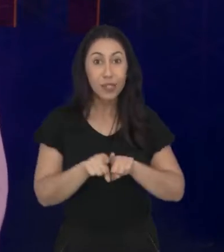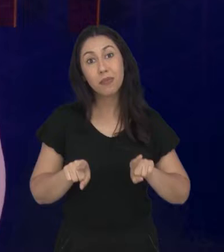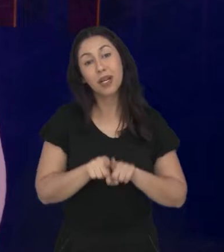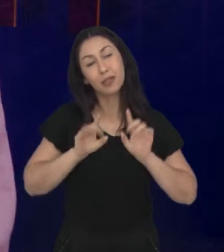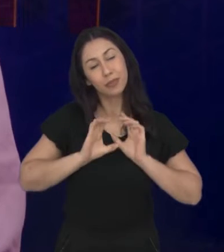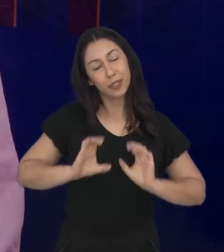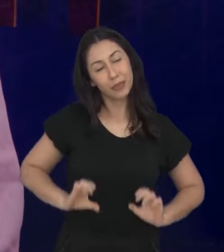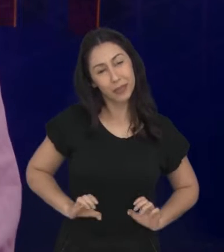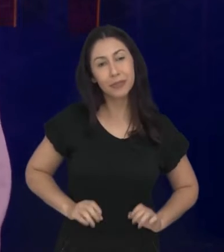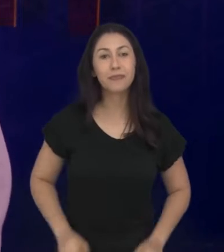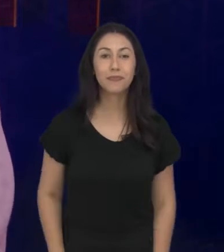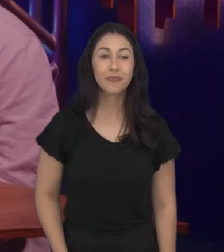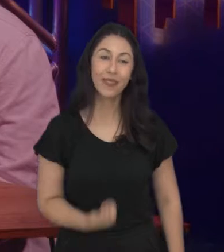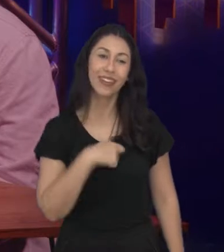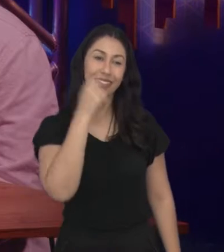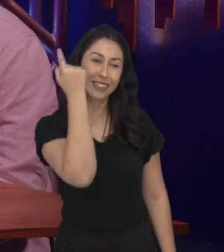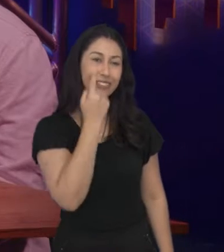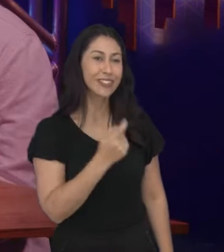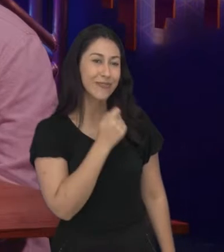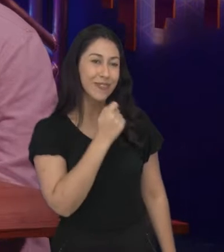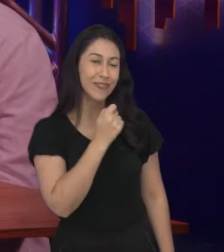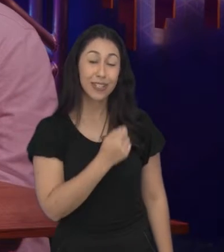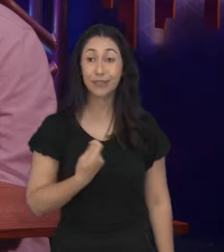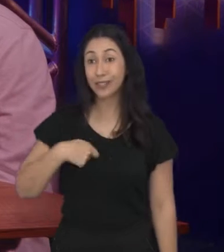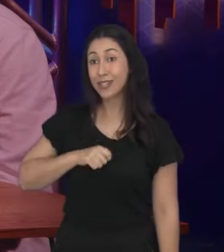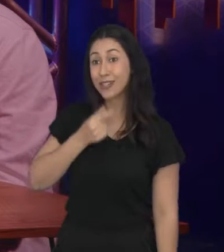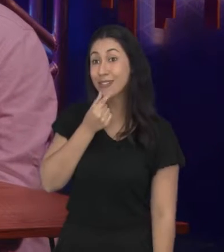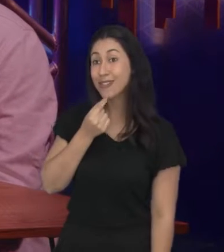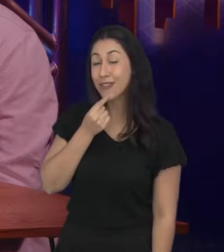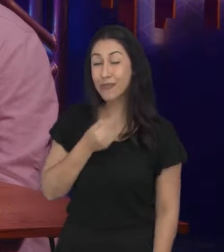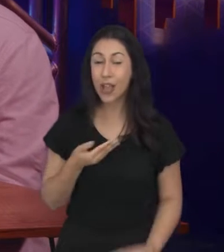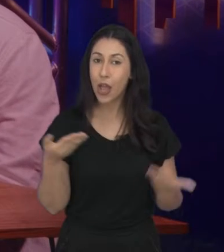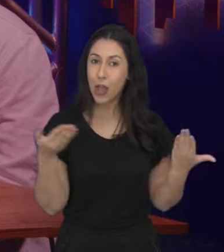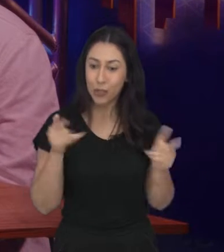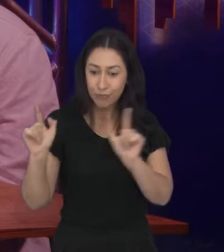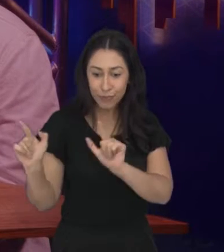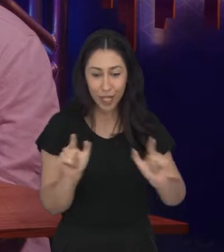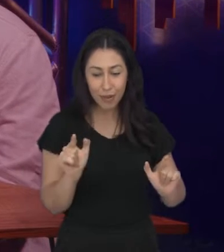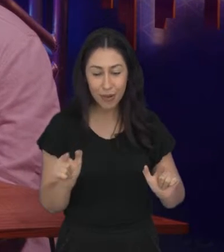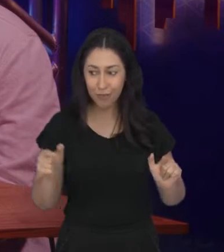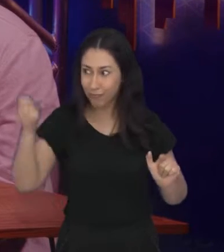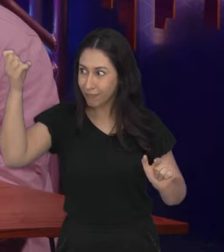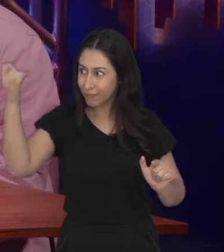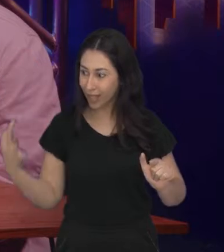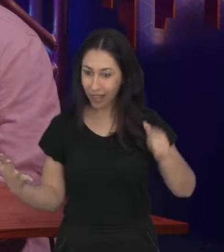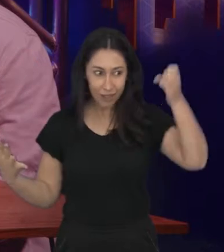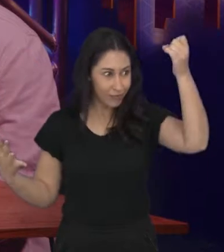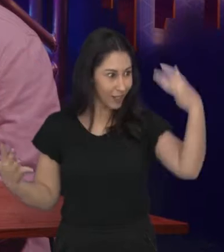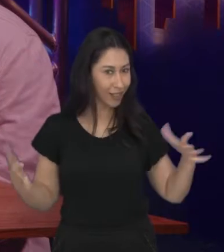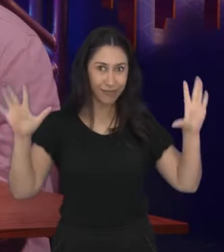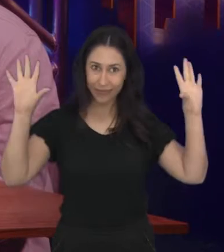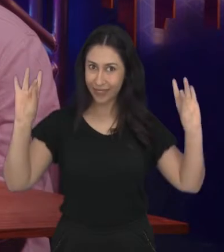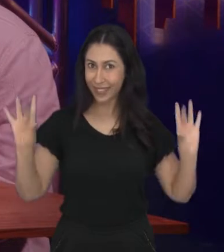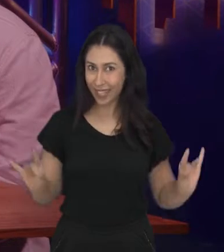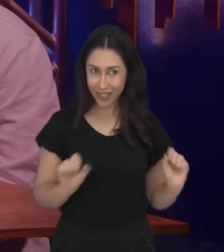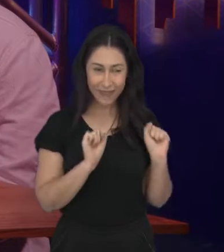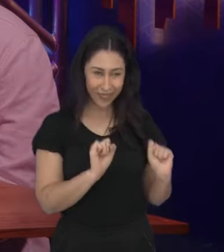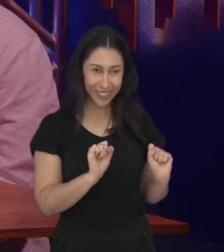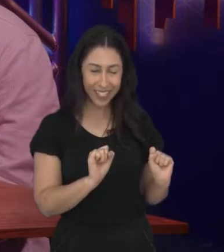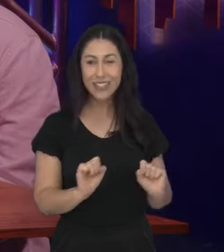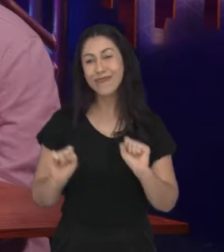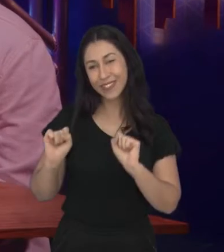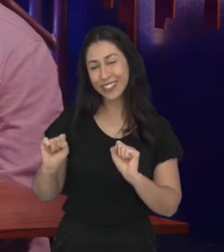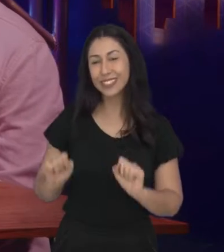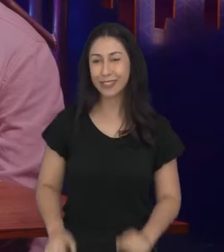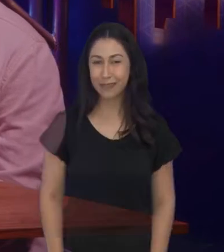e comportamentais de cada um. Eu sou a Mivik E eu sou Samu Strazer. e no programa de hoje a gente vai falar sobre pessoas diurnas e noturnas,